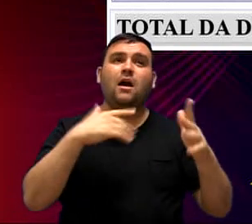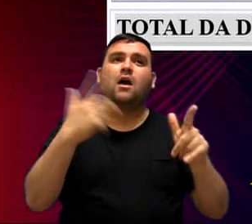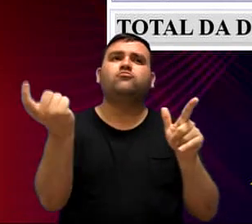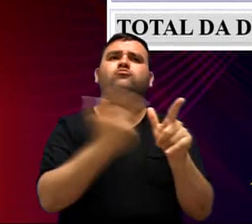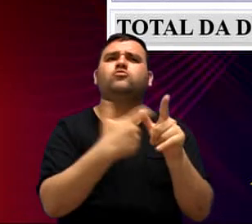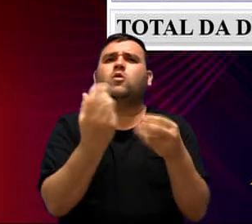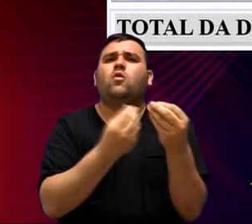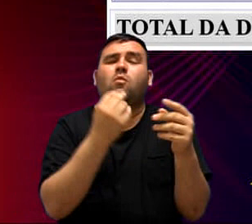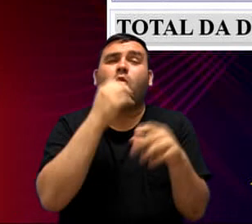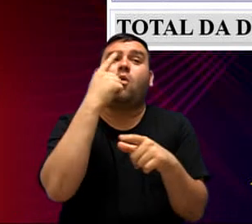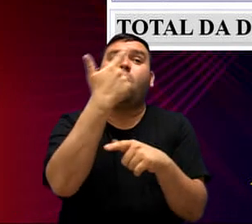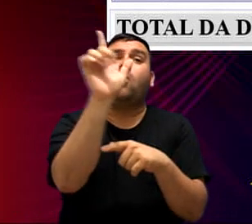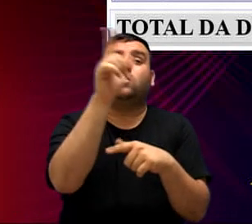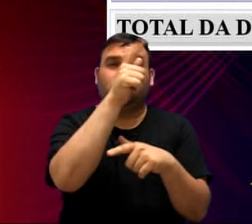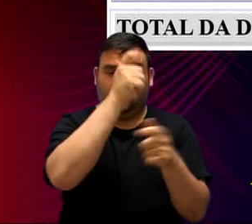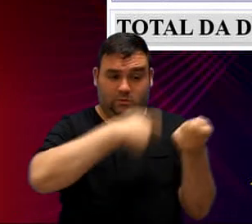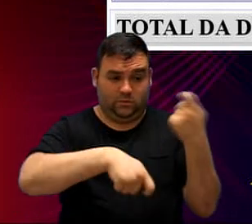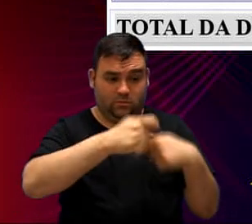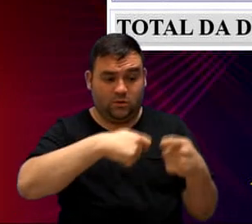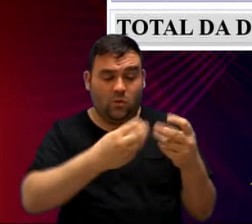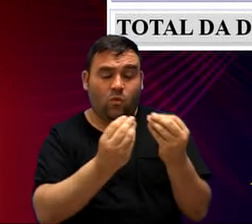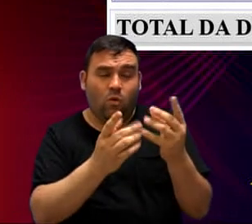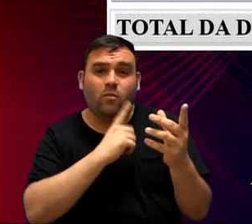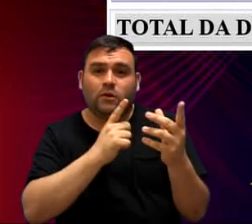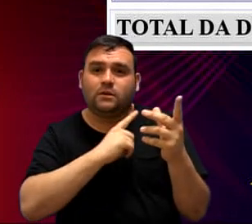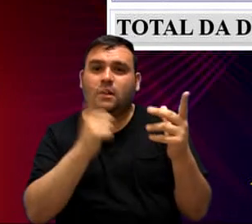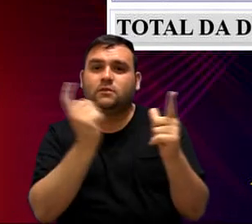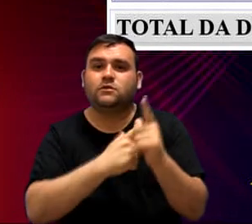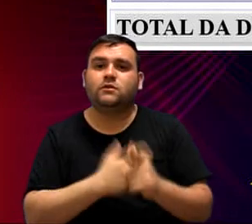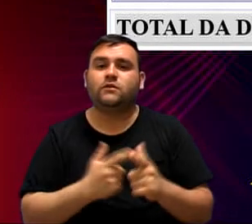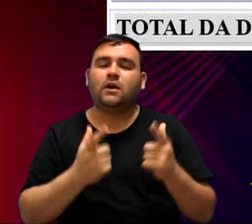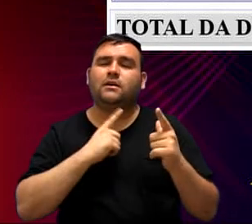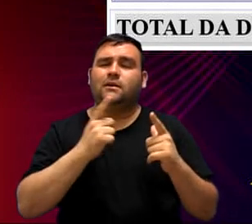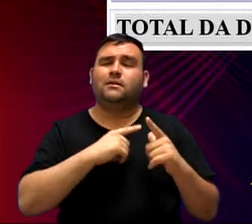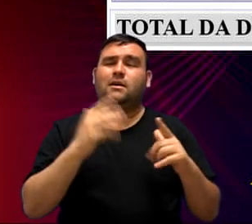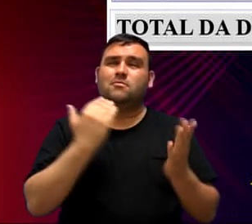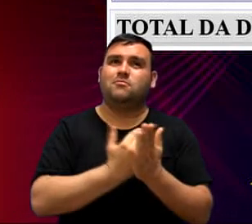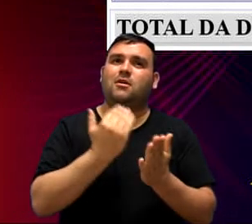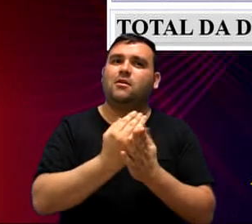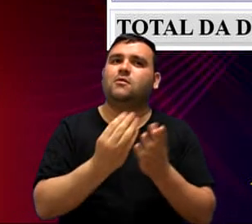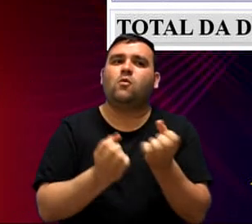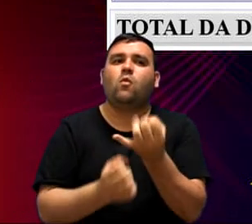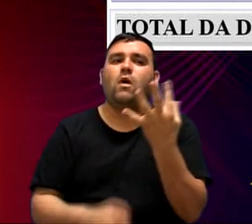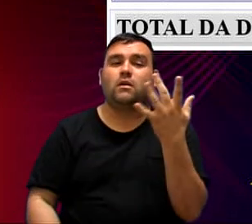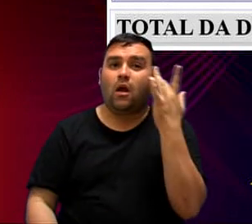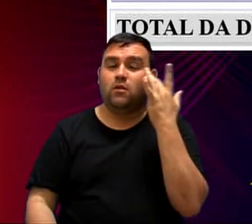prazo, inclusive para a próxima administração, quanto que ela vai herdar o nível de endividamento da